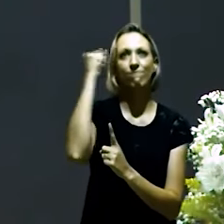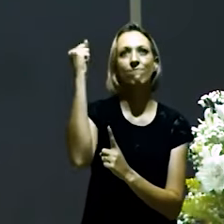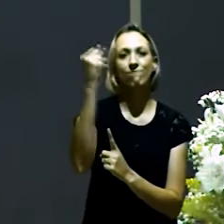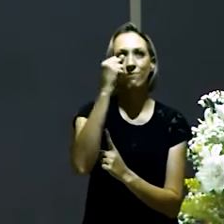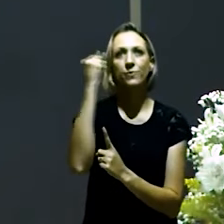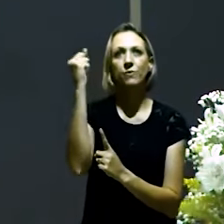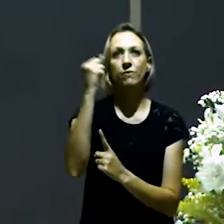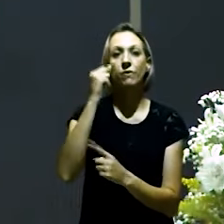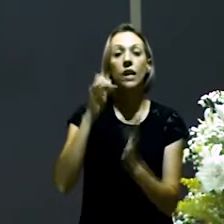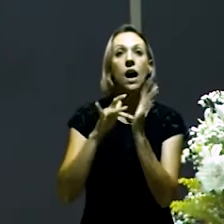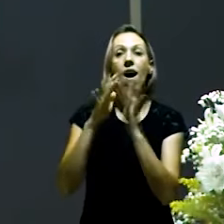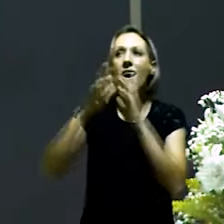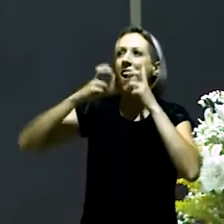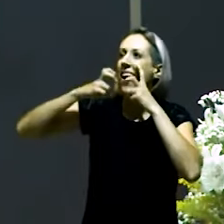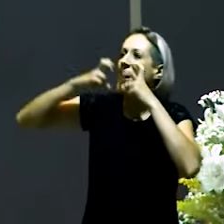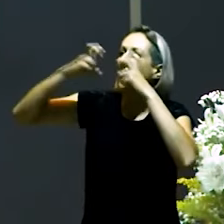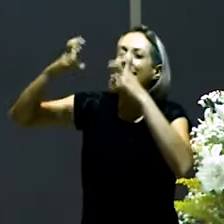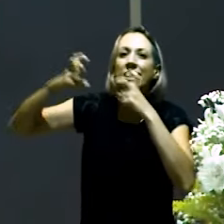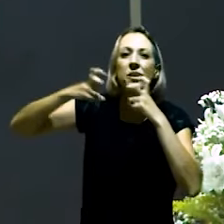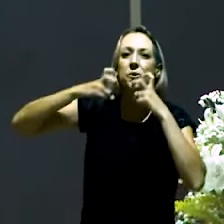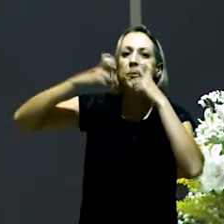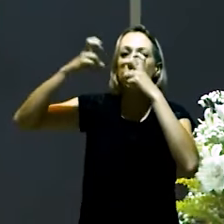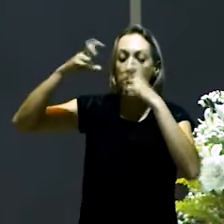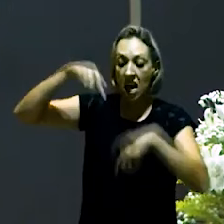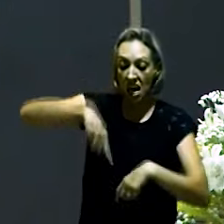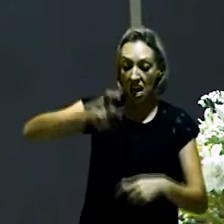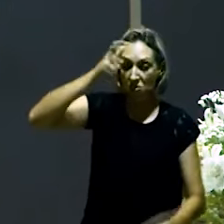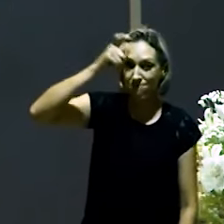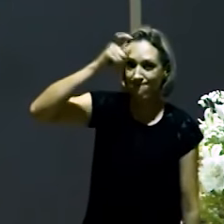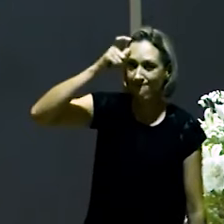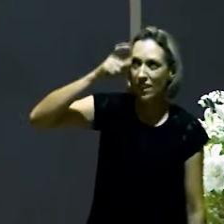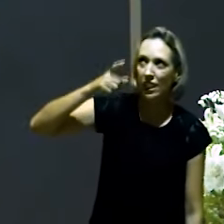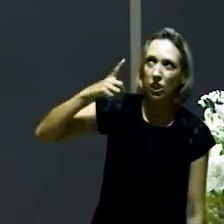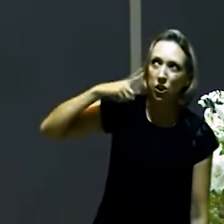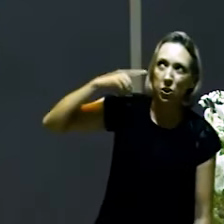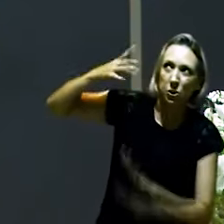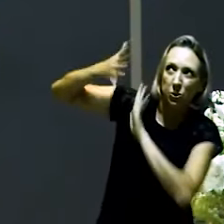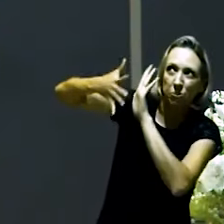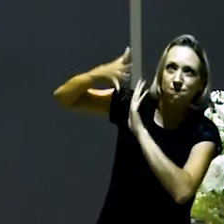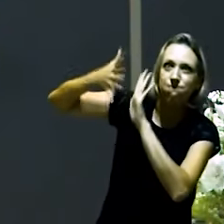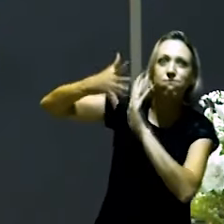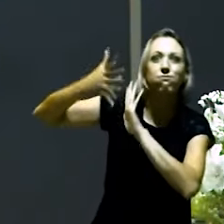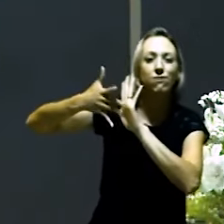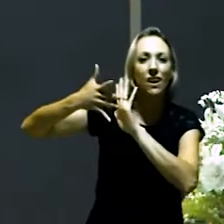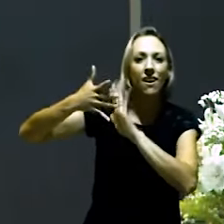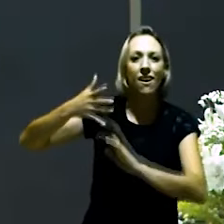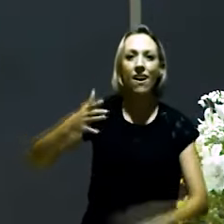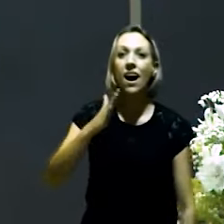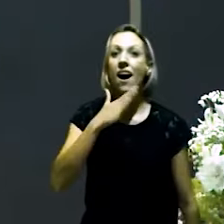E ele dá um grito para que os demônios ouçam, para que Satanás ouça, para que a morte